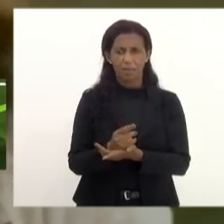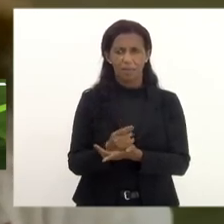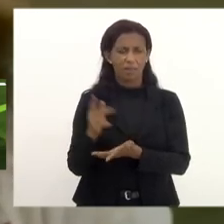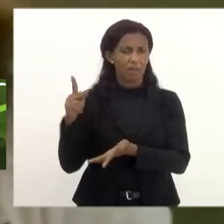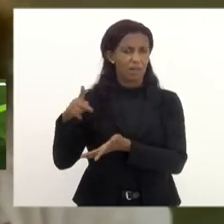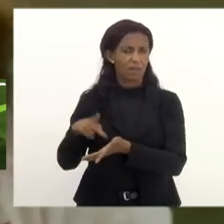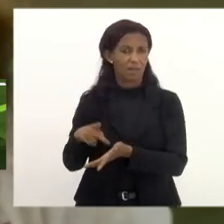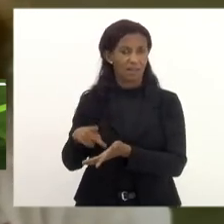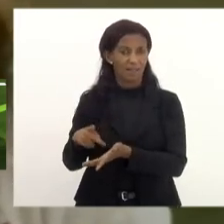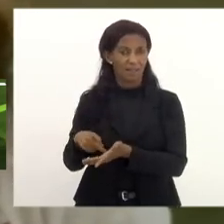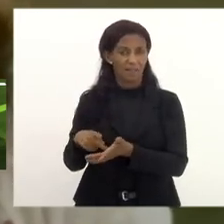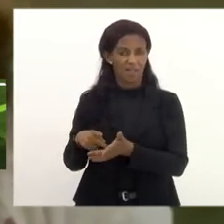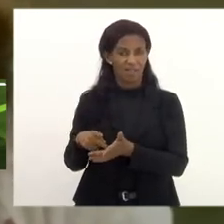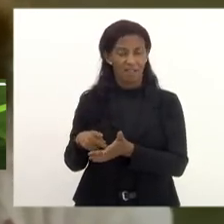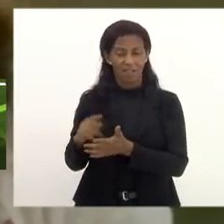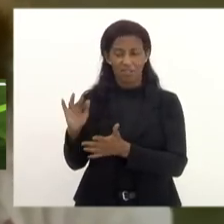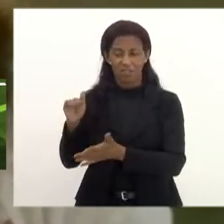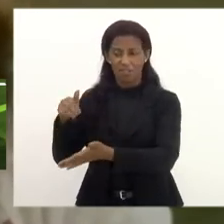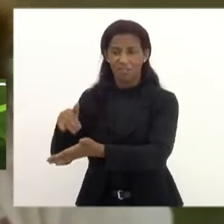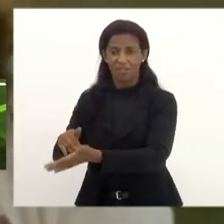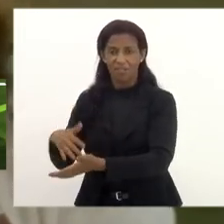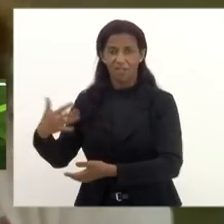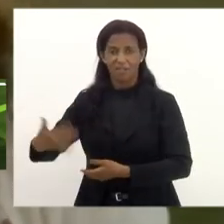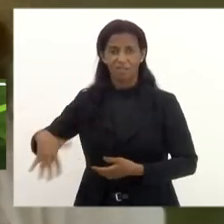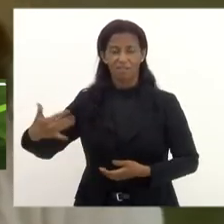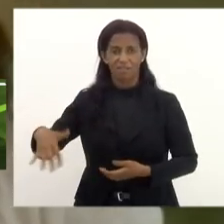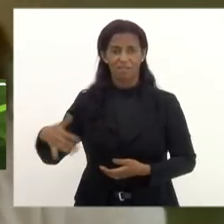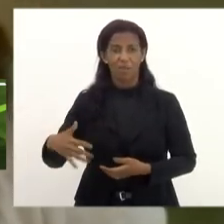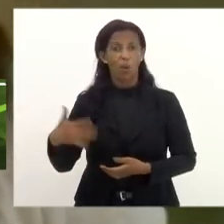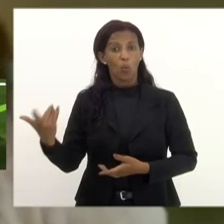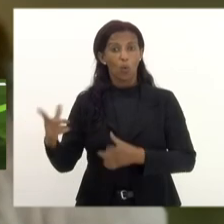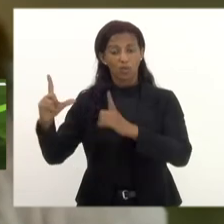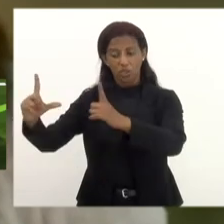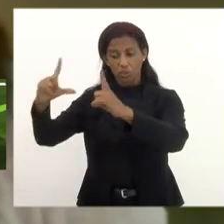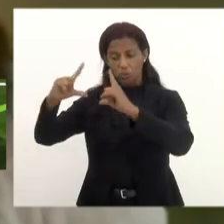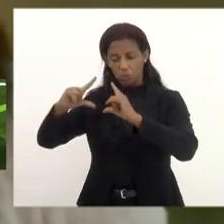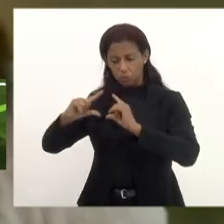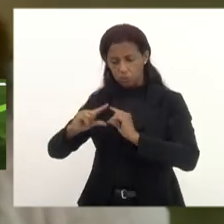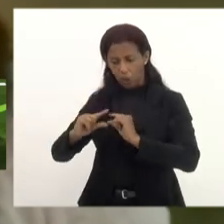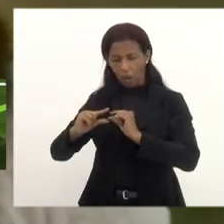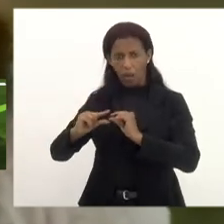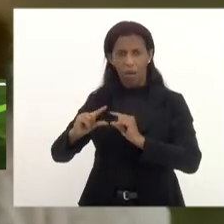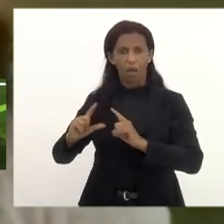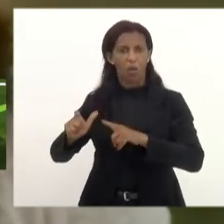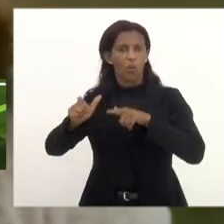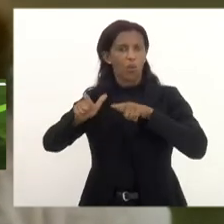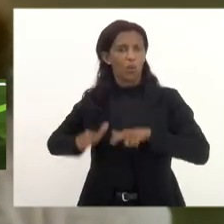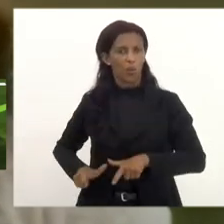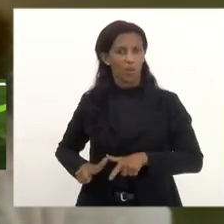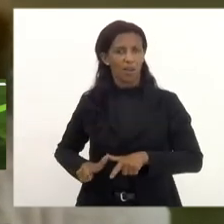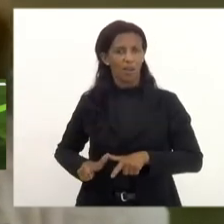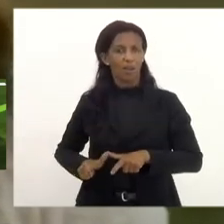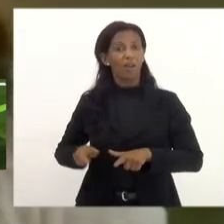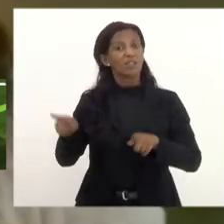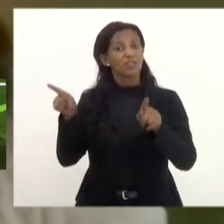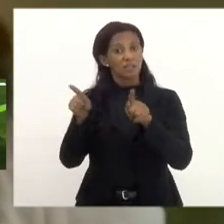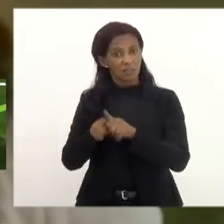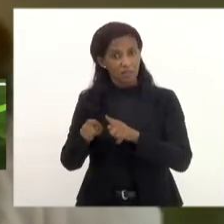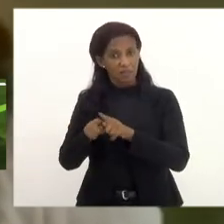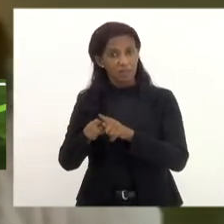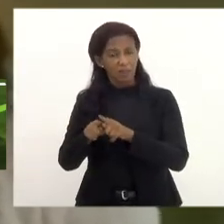produto final vai ficar mais caro, né? Então, quando nós reduzimos o conteúdo local, na verdade, nós também